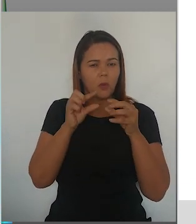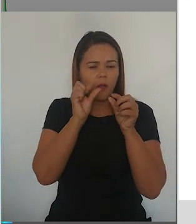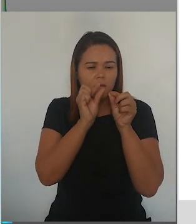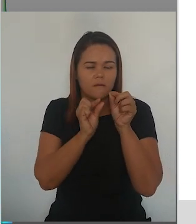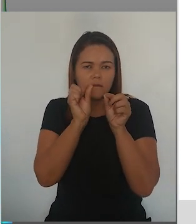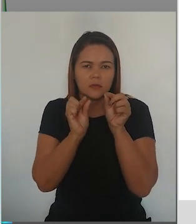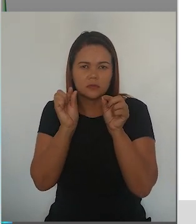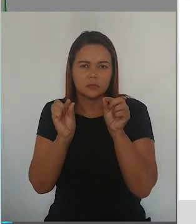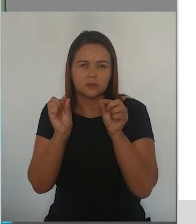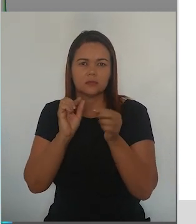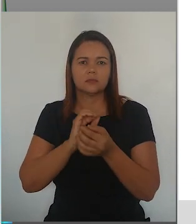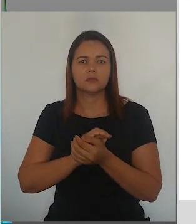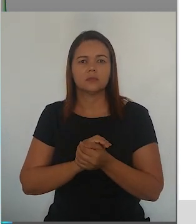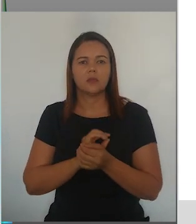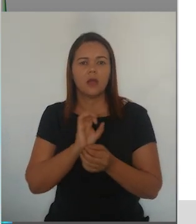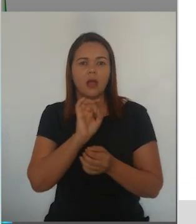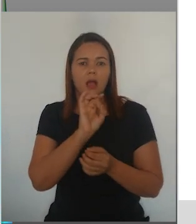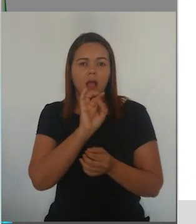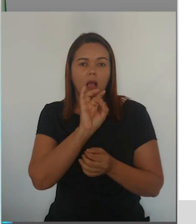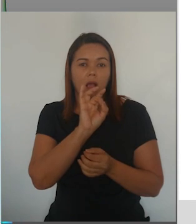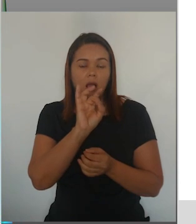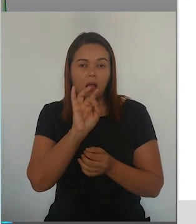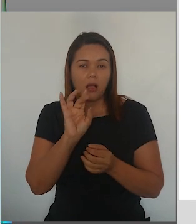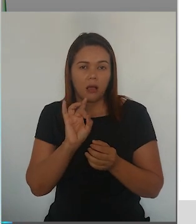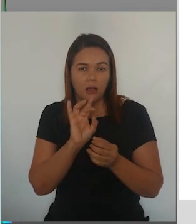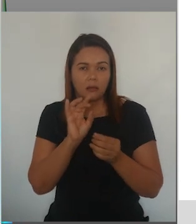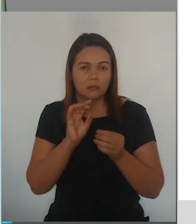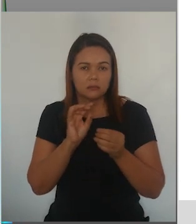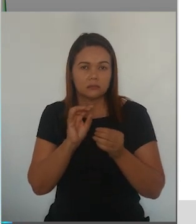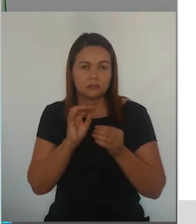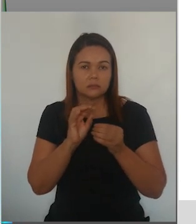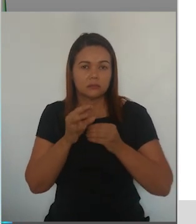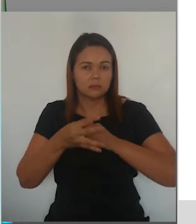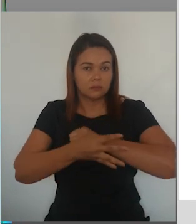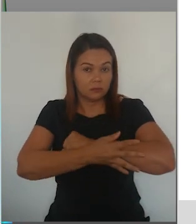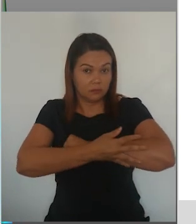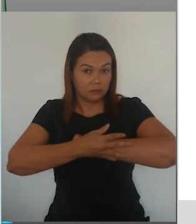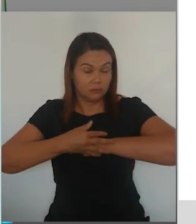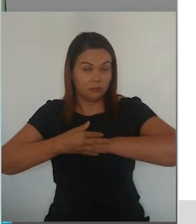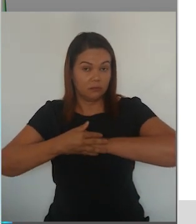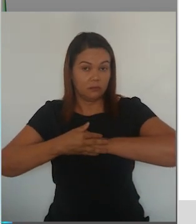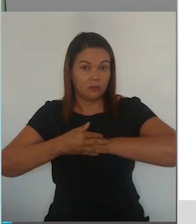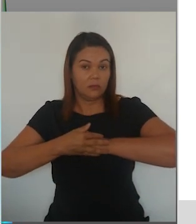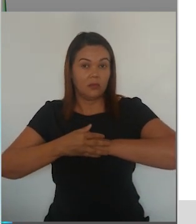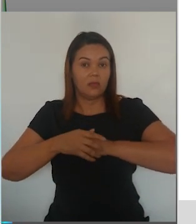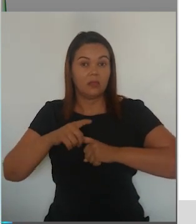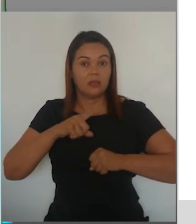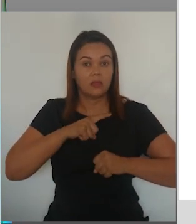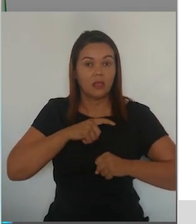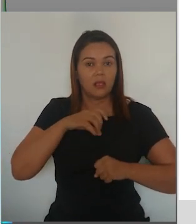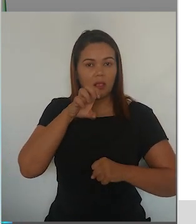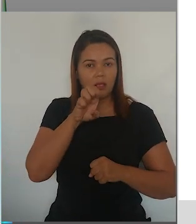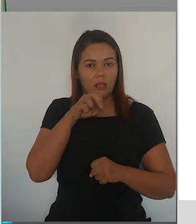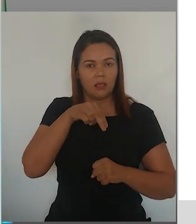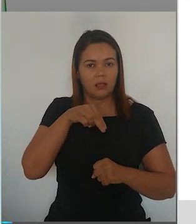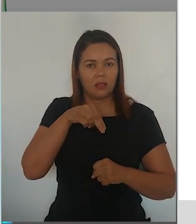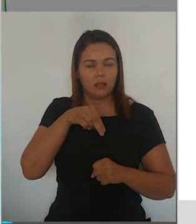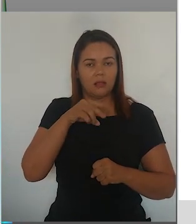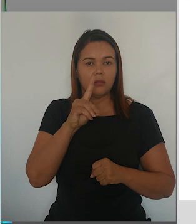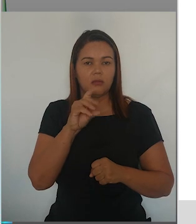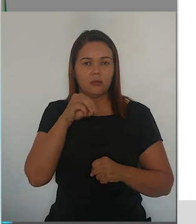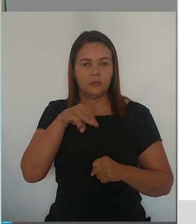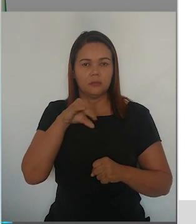músculo, agrupando-o em fascículos. Cada fibra muscular será